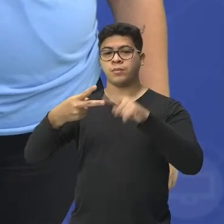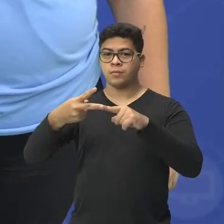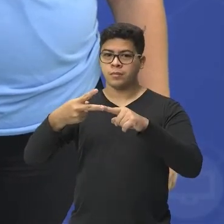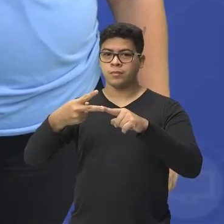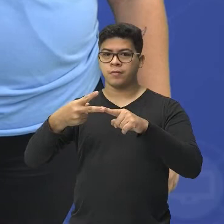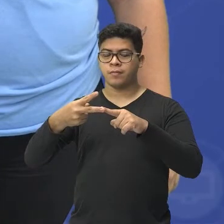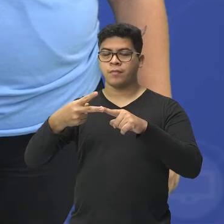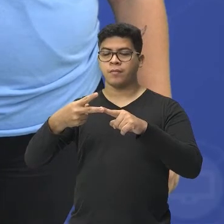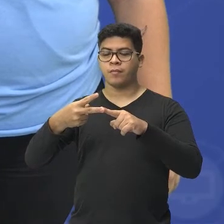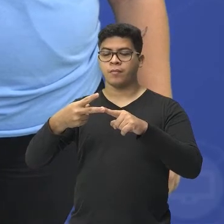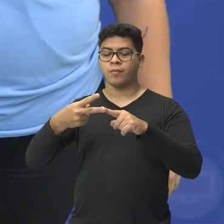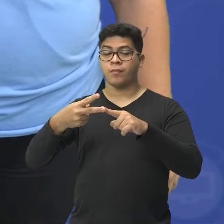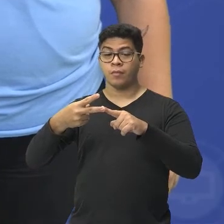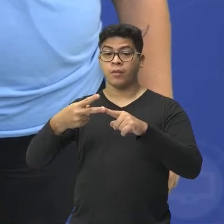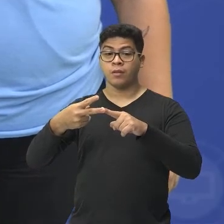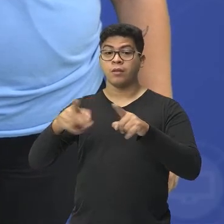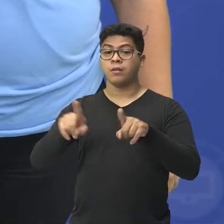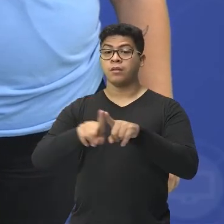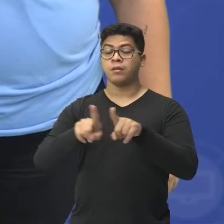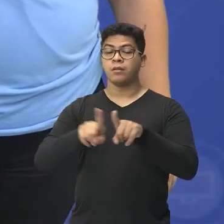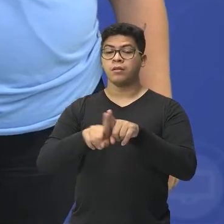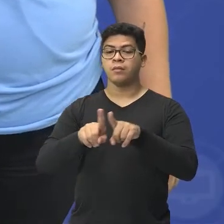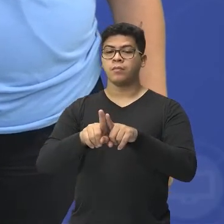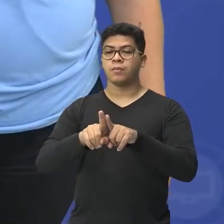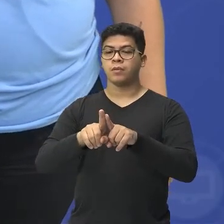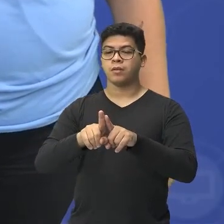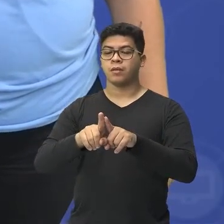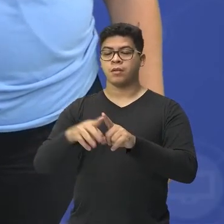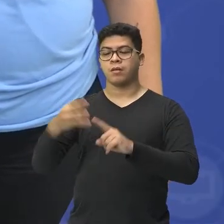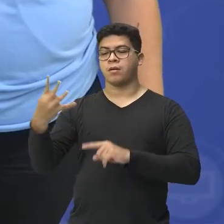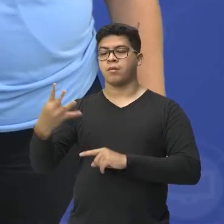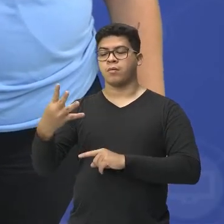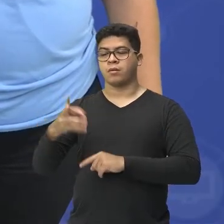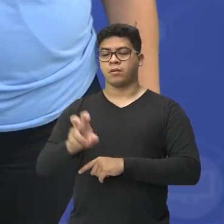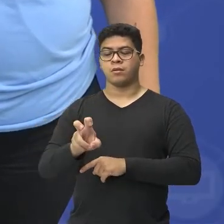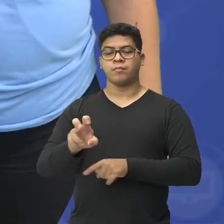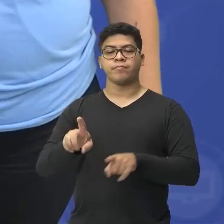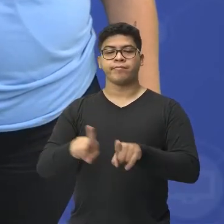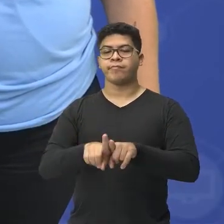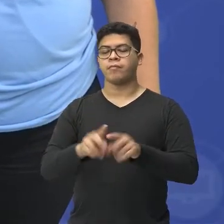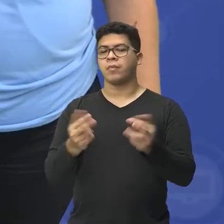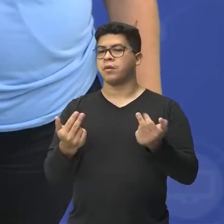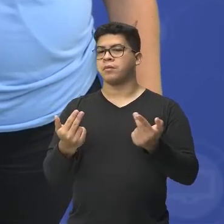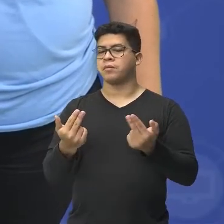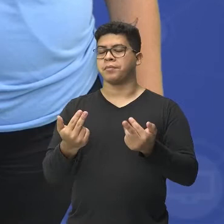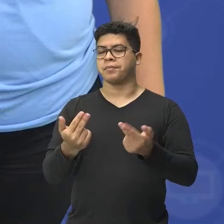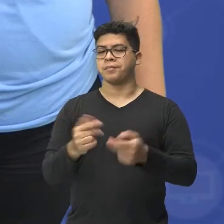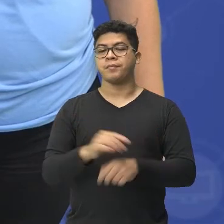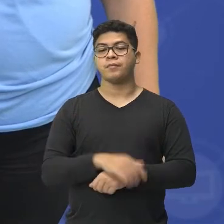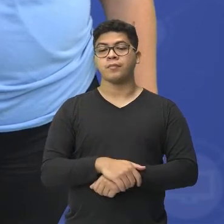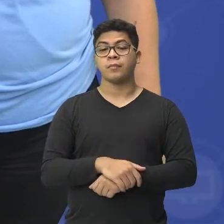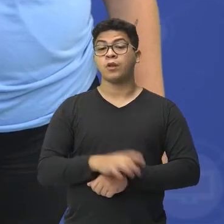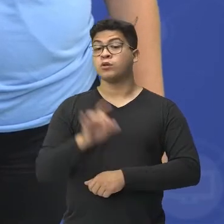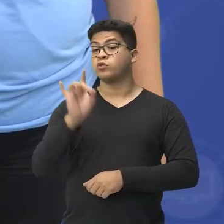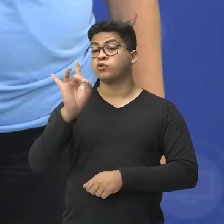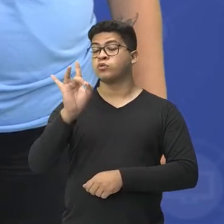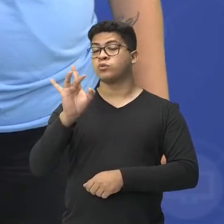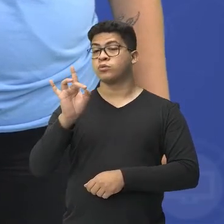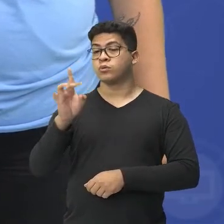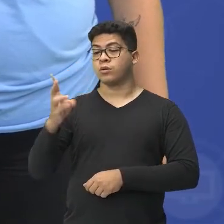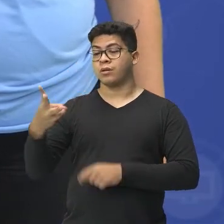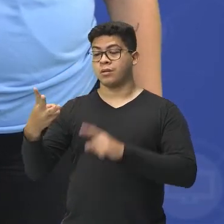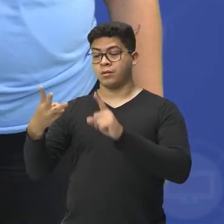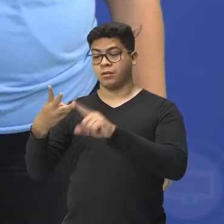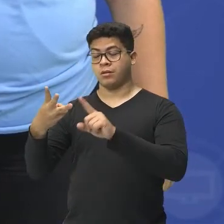te, nos, os, só modifica, novamente eu vou dizer, modifica, né, quando a gente observa entre